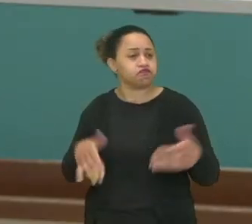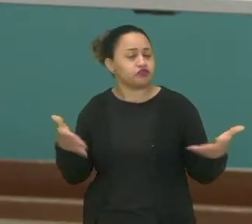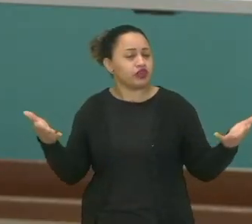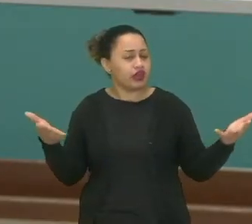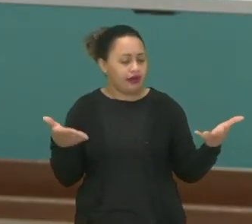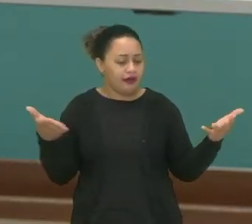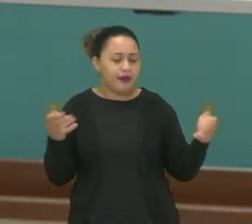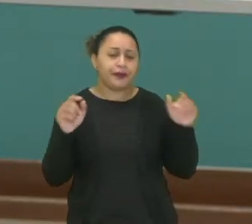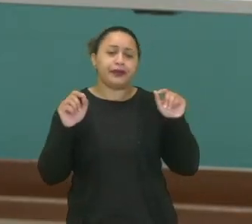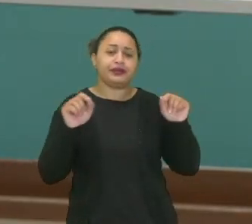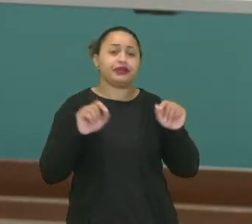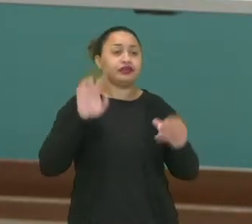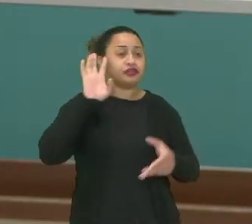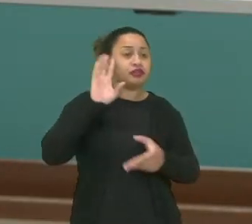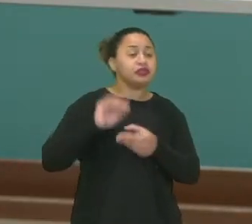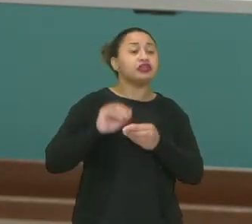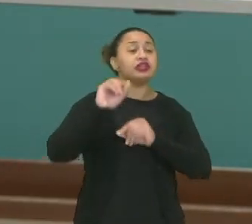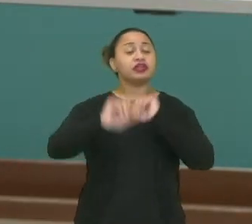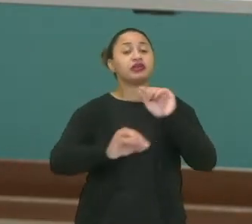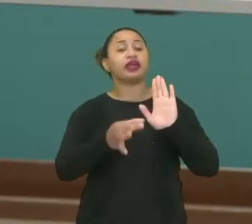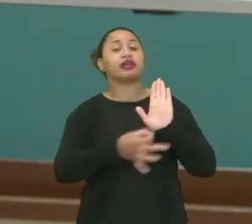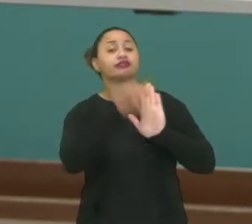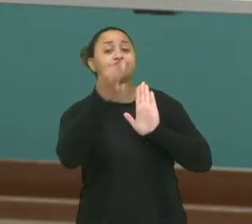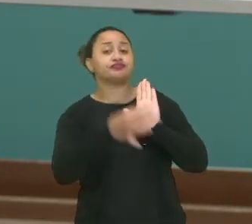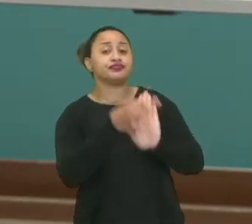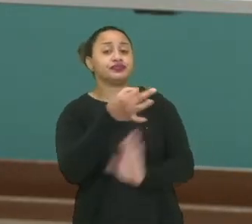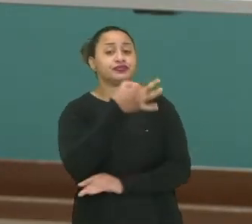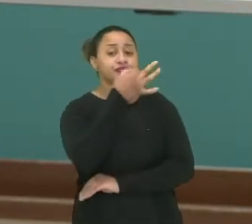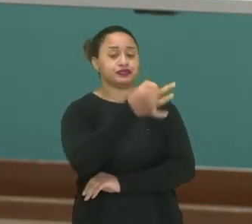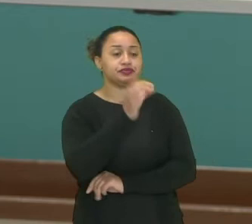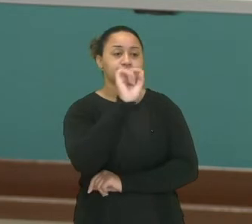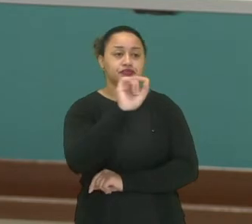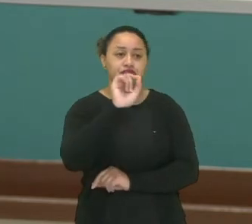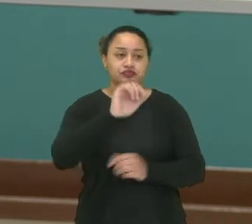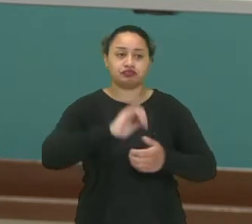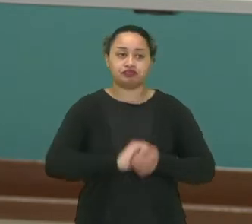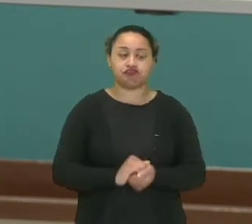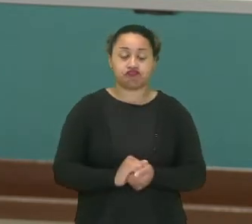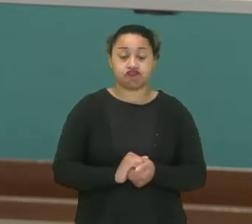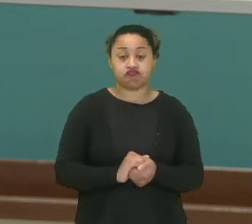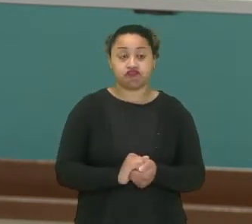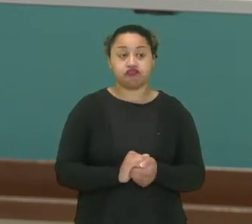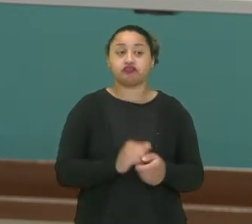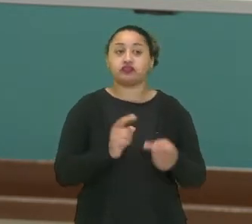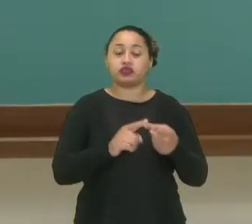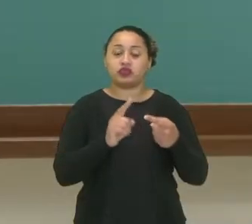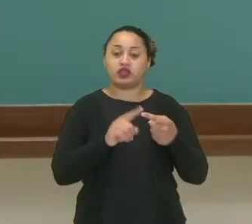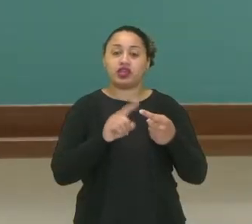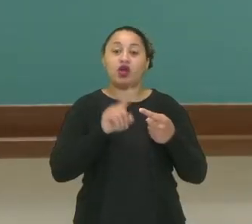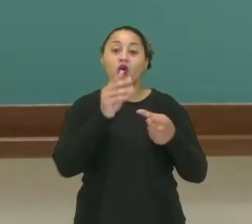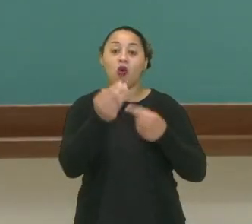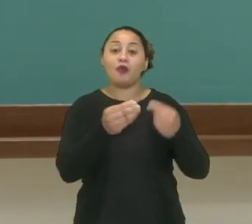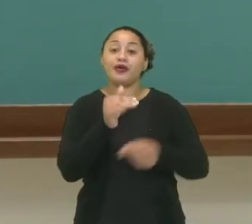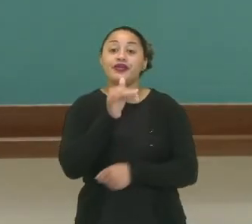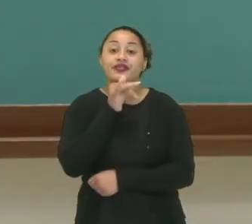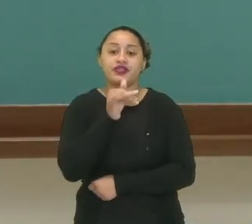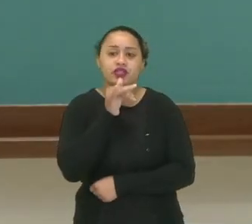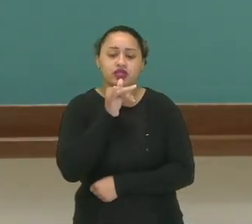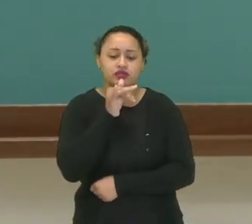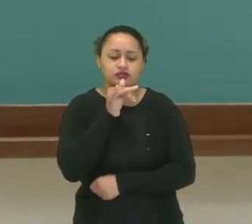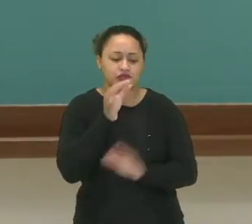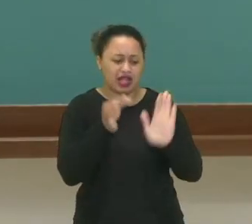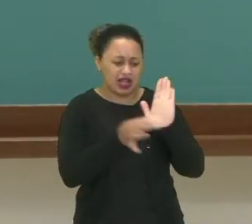melhor aqui os argumentos, então. Argumento 1. De exemplificação. Prof,